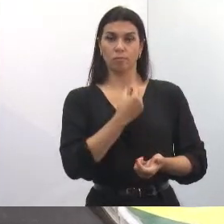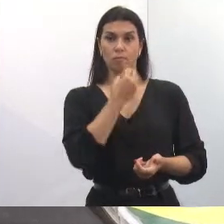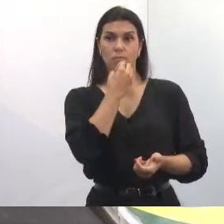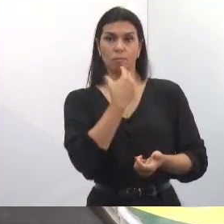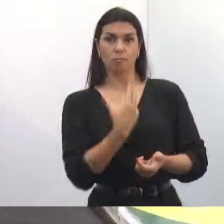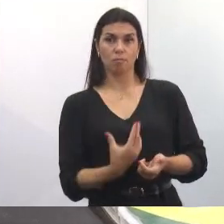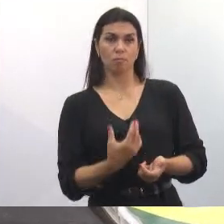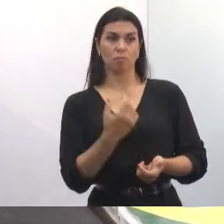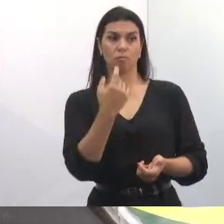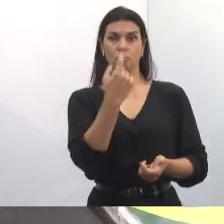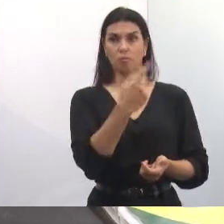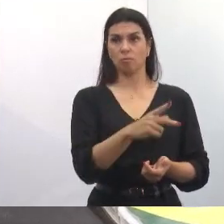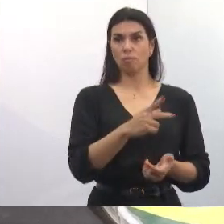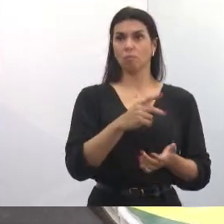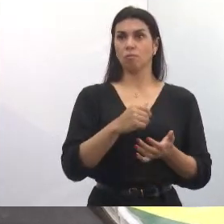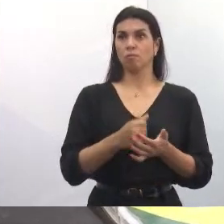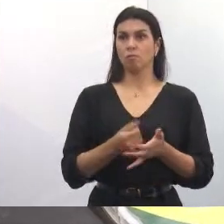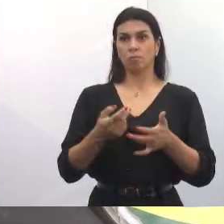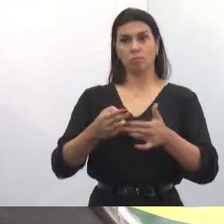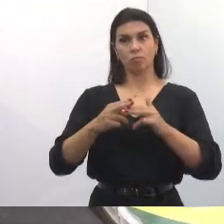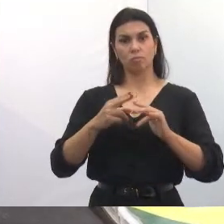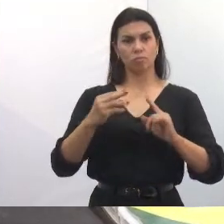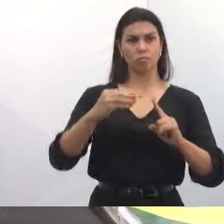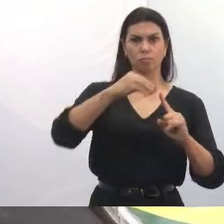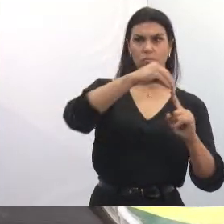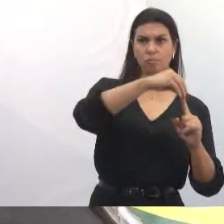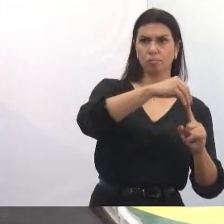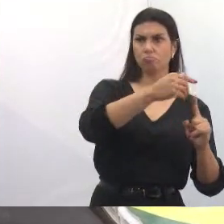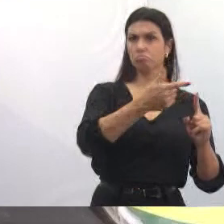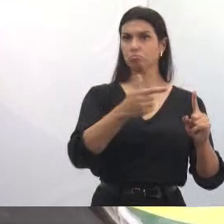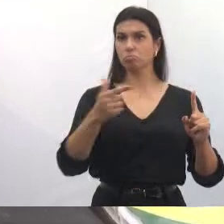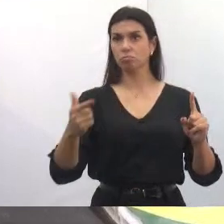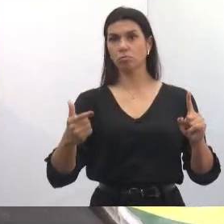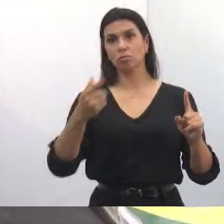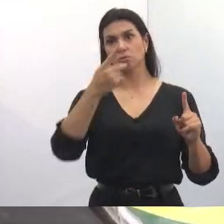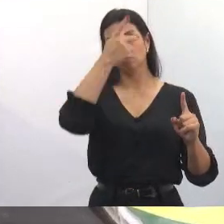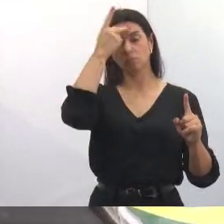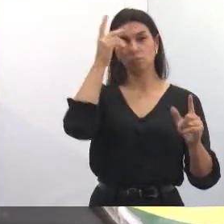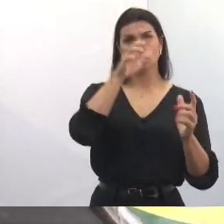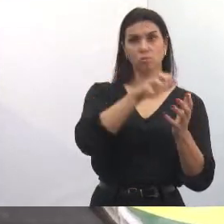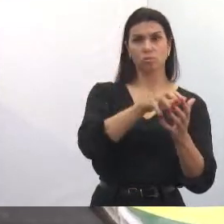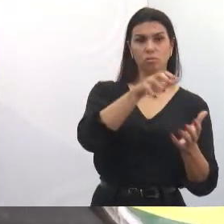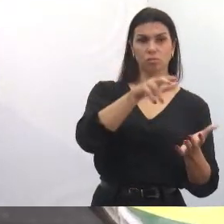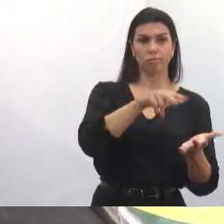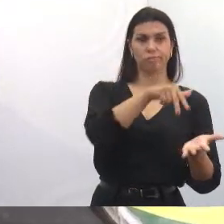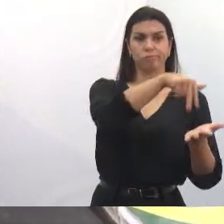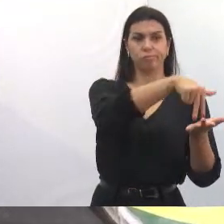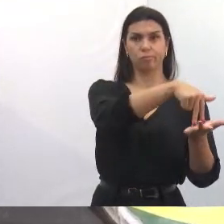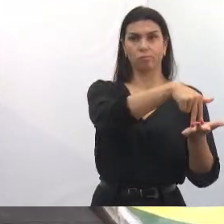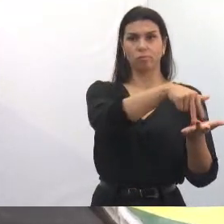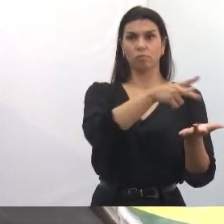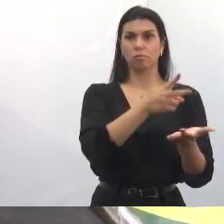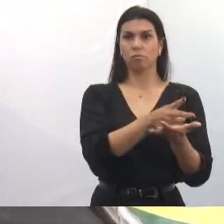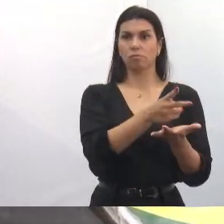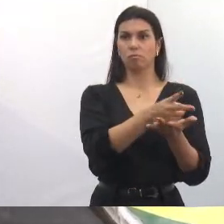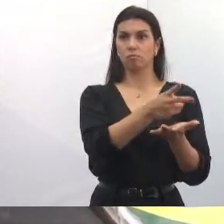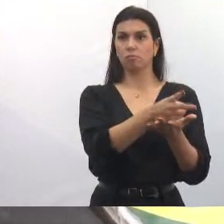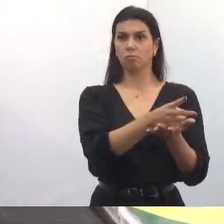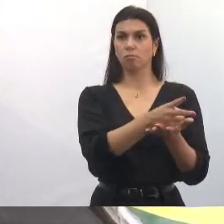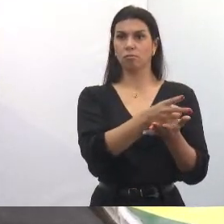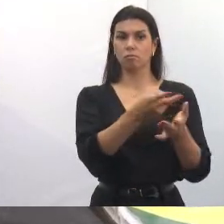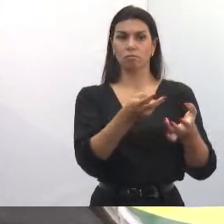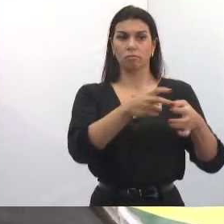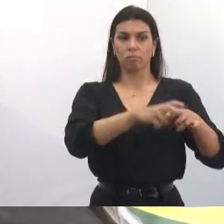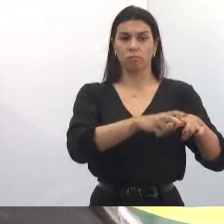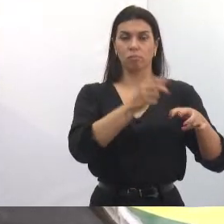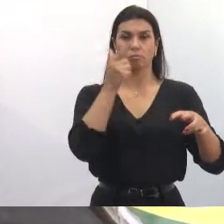pessoas. Se a gente não tiver um abrigo de ônibus, pessoal, idosos, pessoas vão ficar ali de pé, não vão ter um conforto da